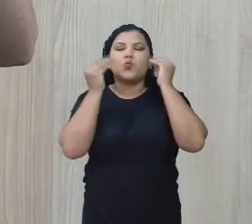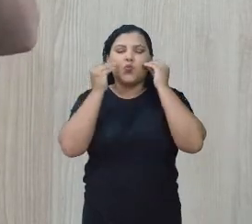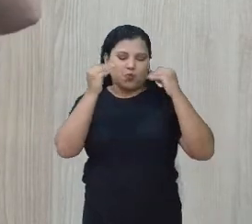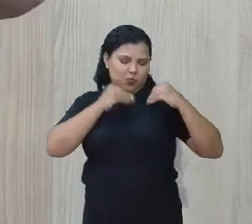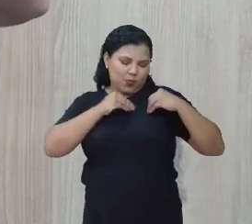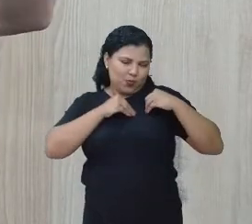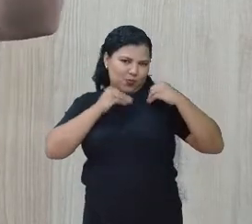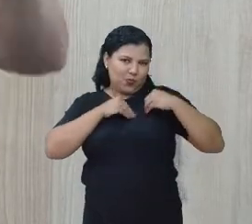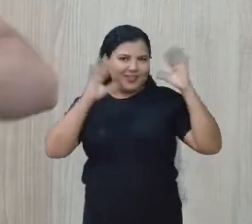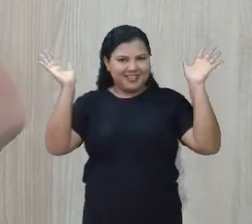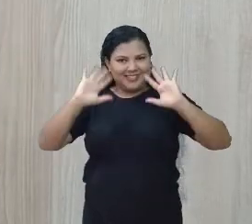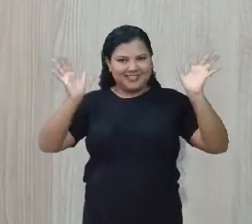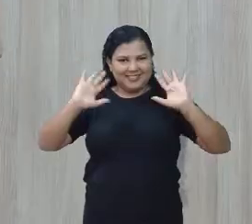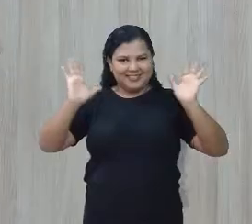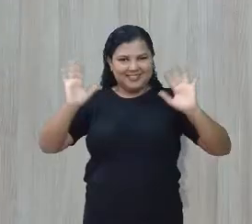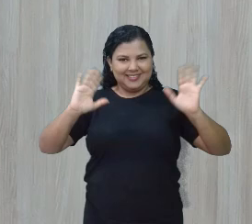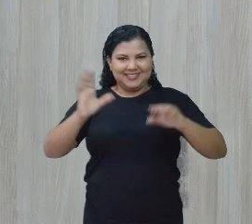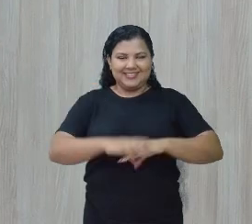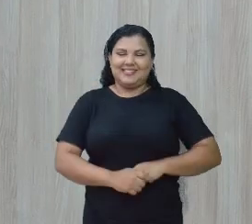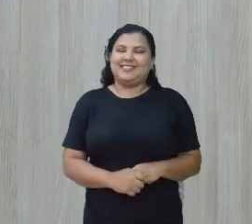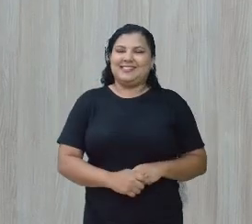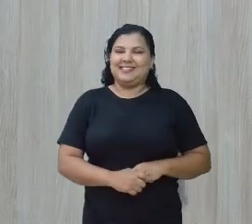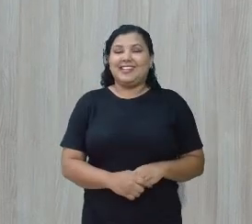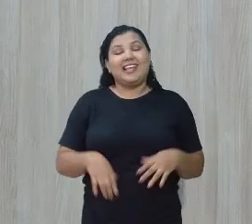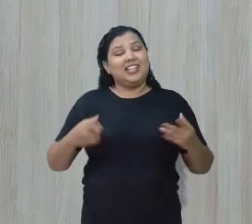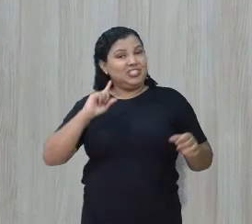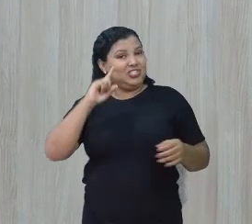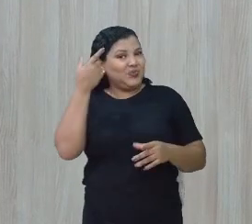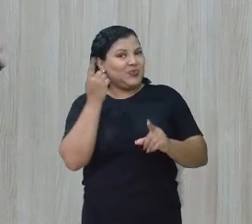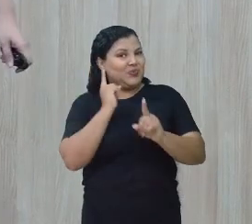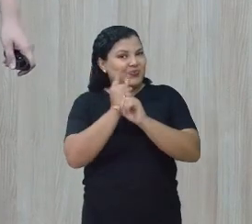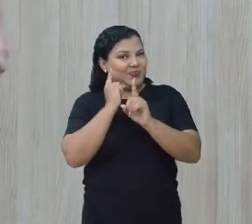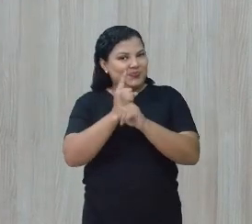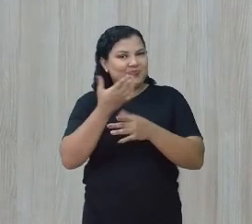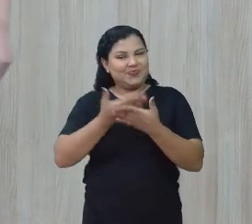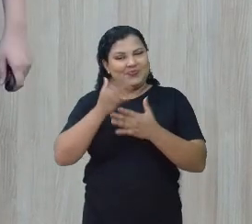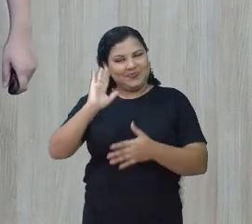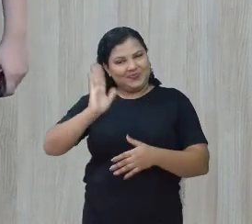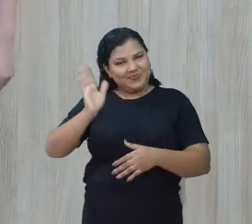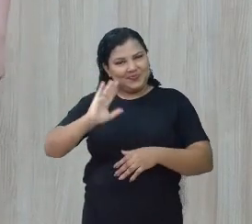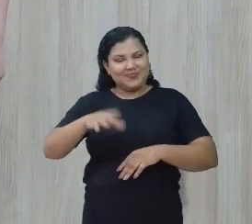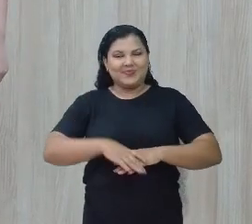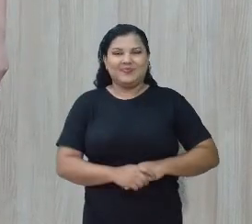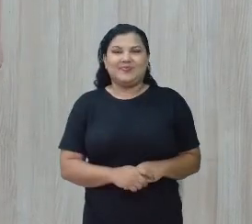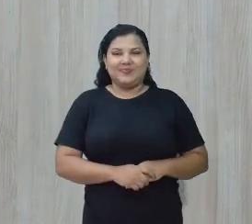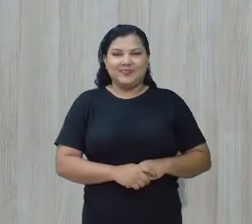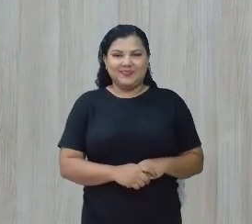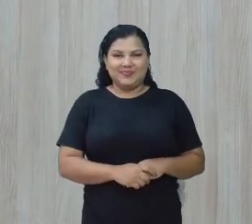coração. Bye, bye. É isso, gente. A gente se vê na próxima aula. Até mais. Tchau, tchau.